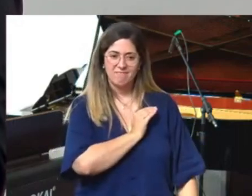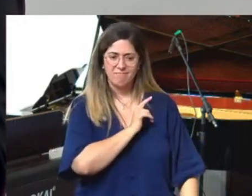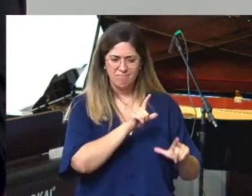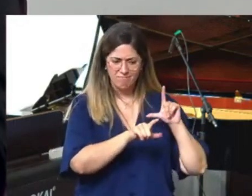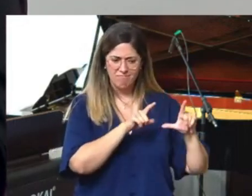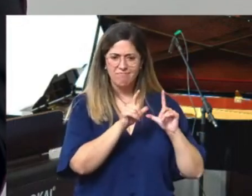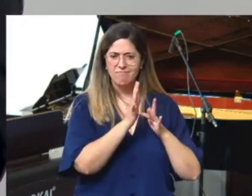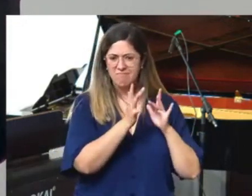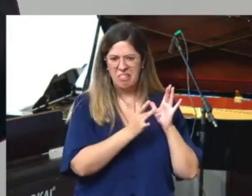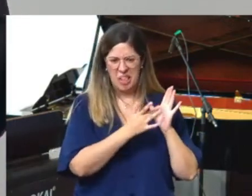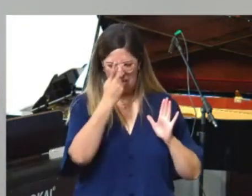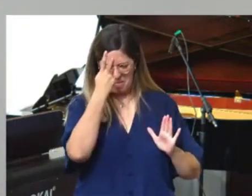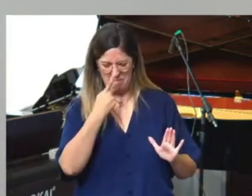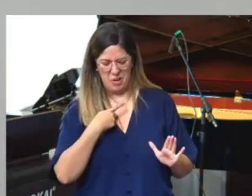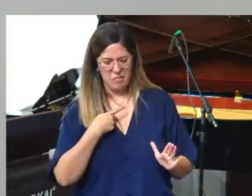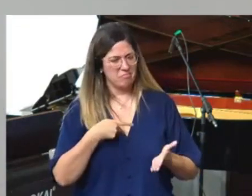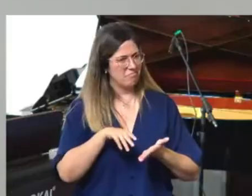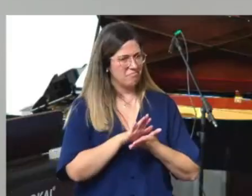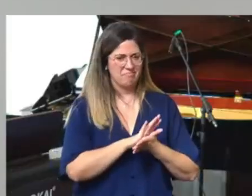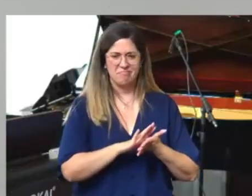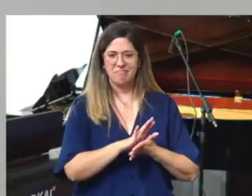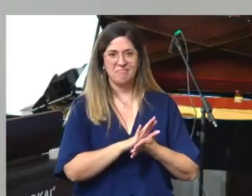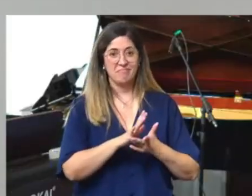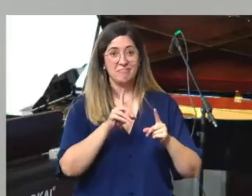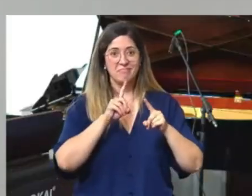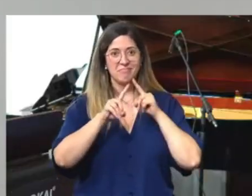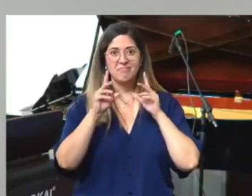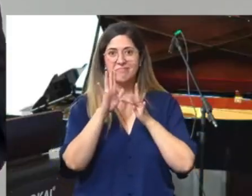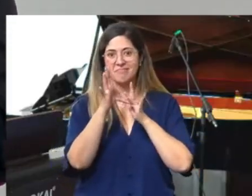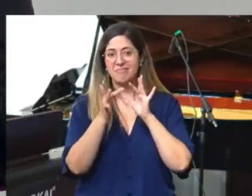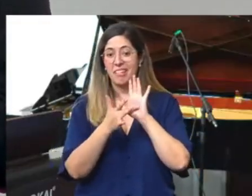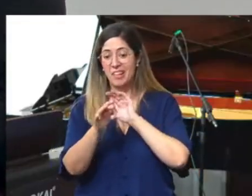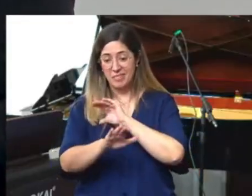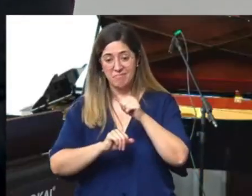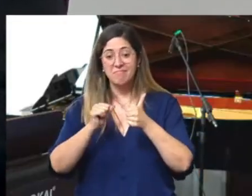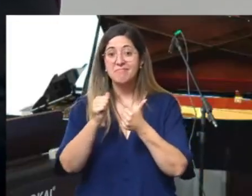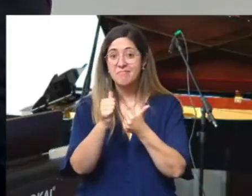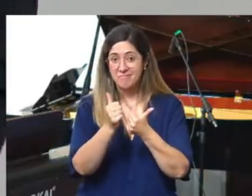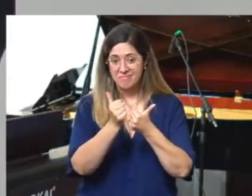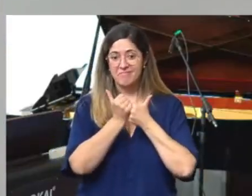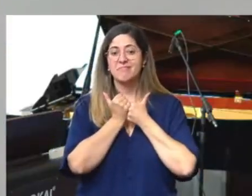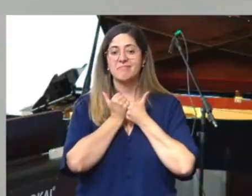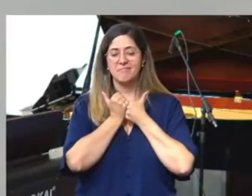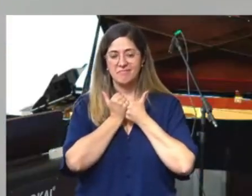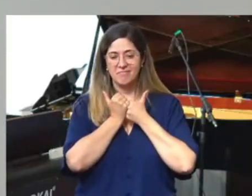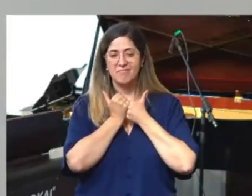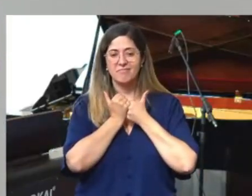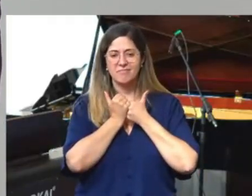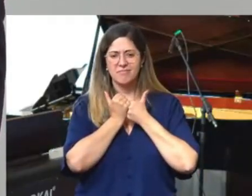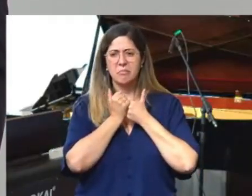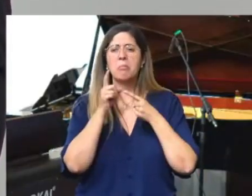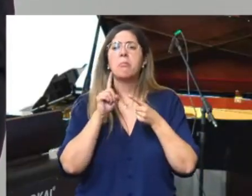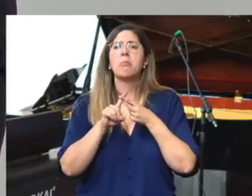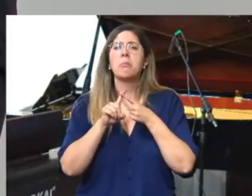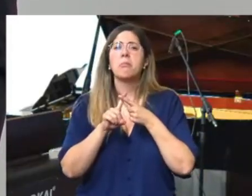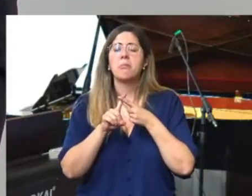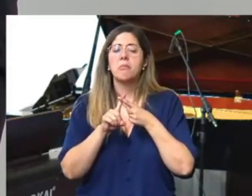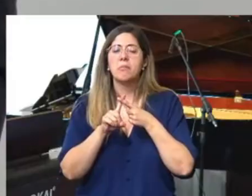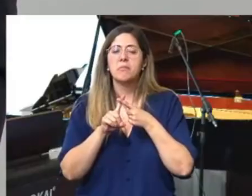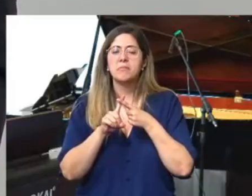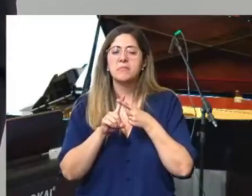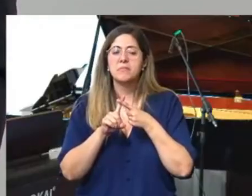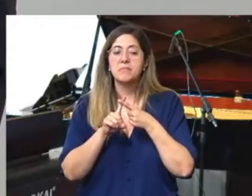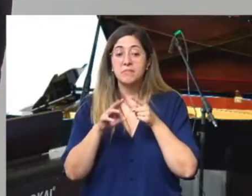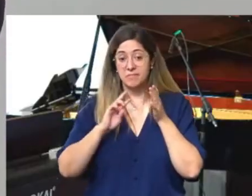Cristo deu a si mesmo por nós. Com que finalidade? O